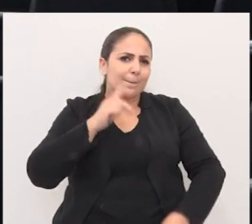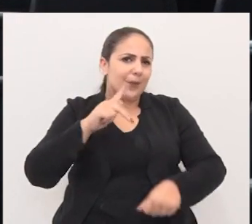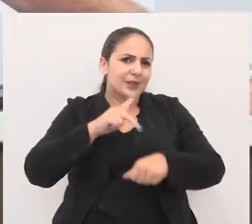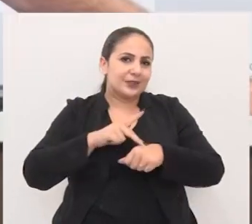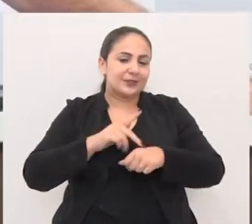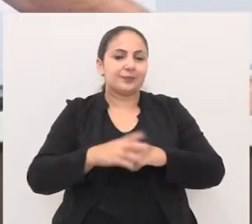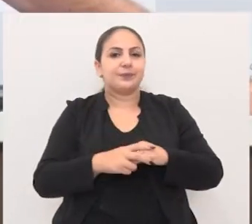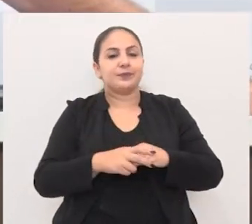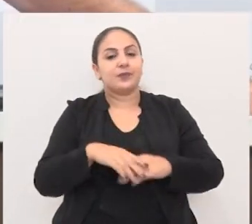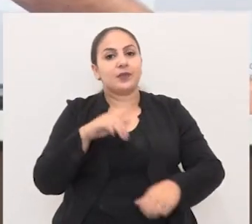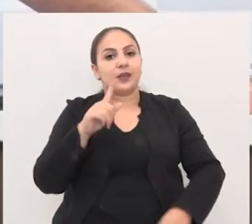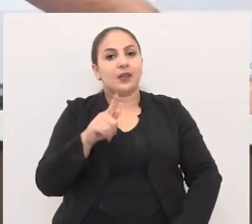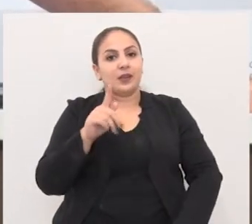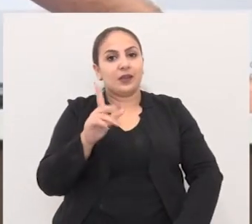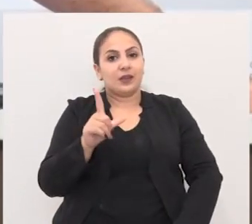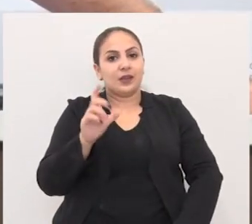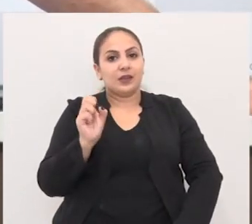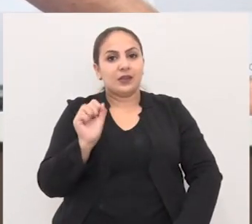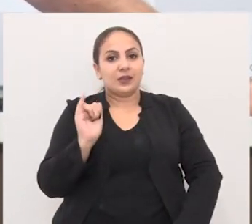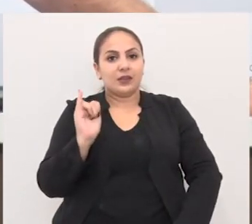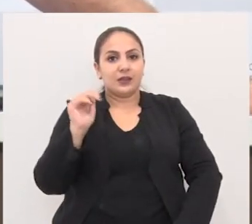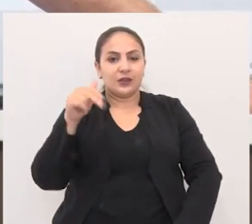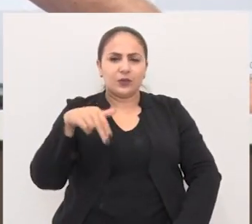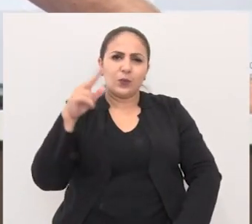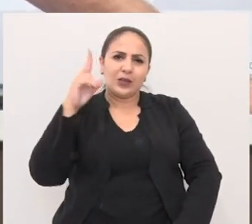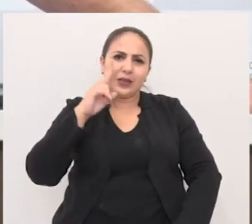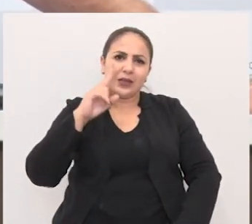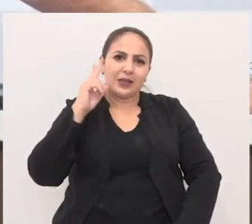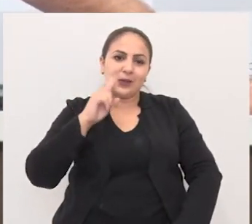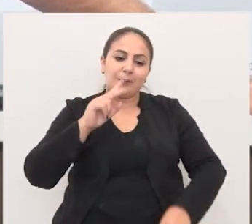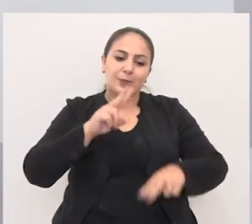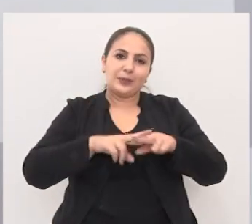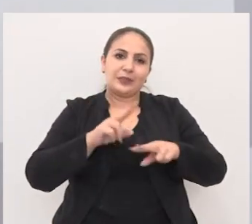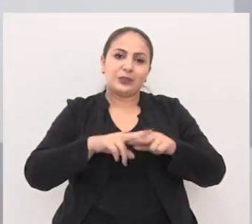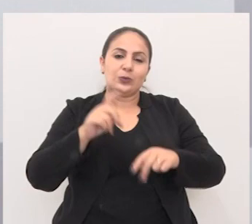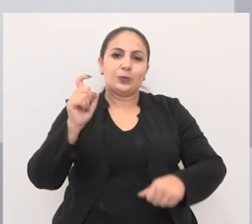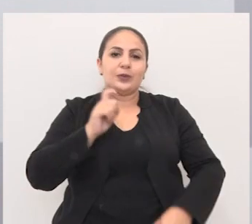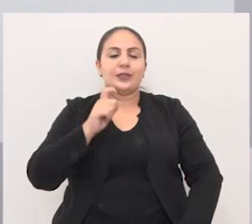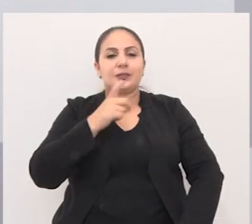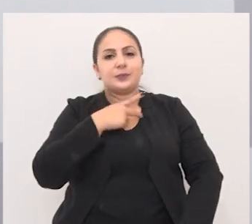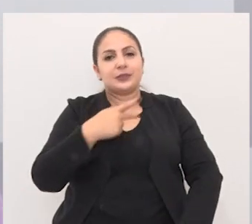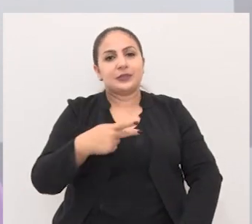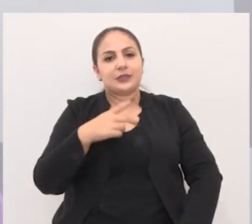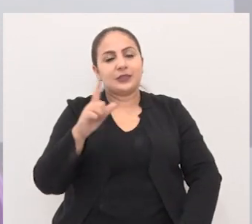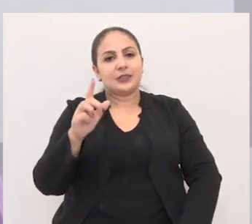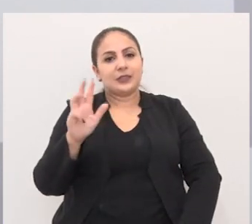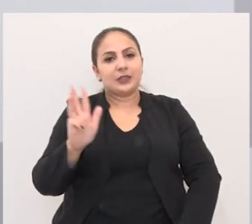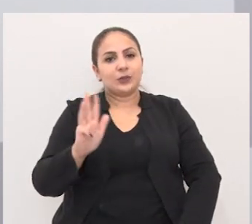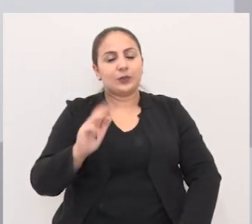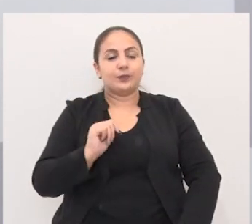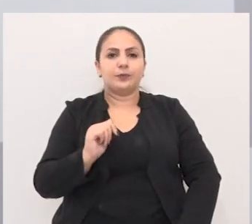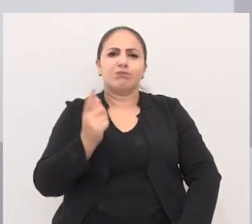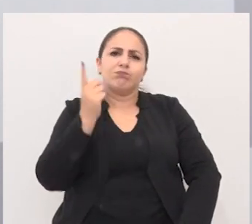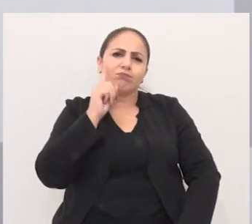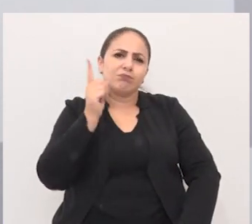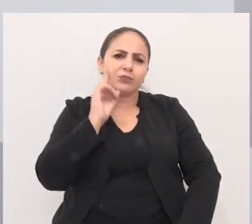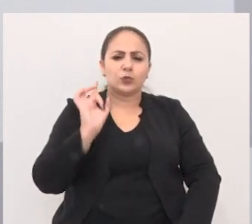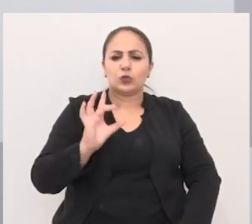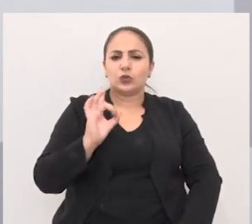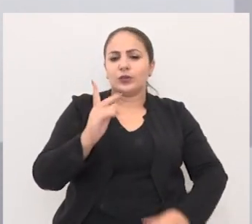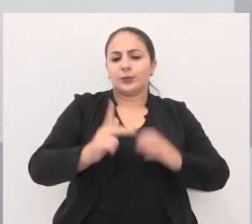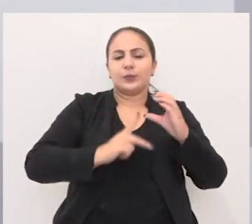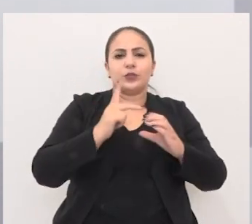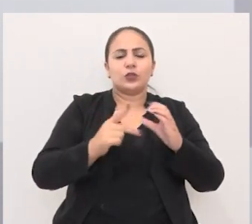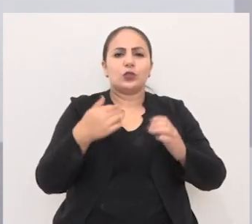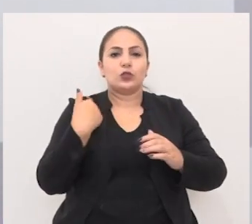país. Gleison lembrou a prisão do ex-presidente Lula. No dia a dia mesmo, não somente aqui na Câmara, nós